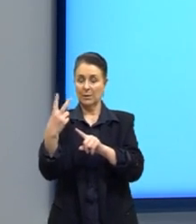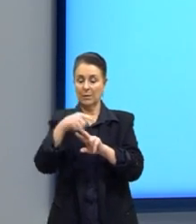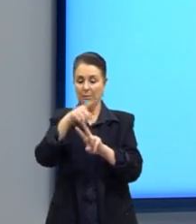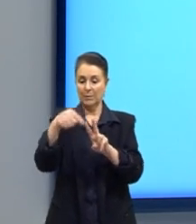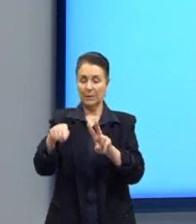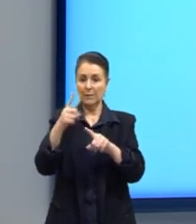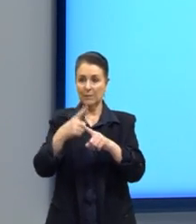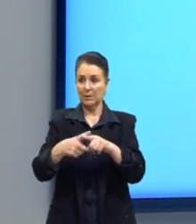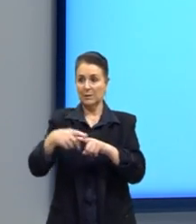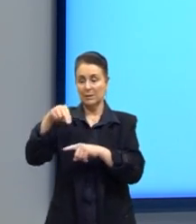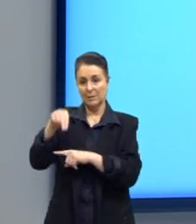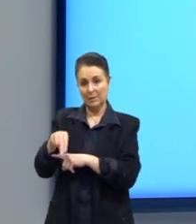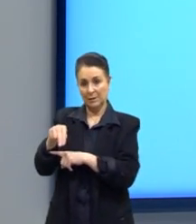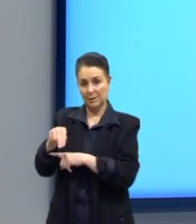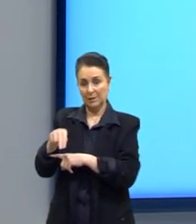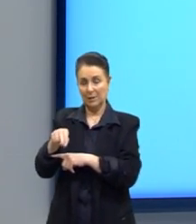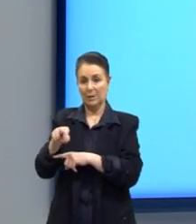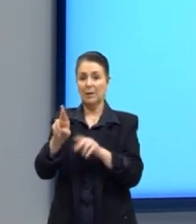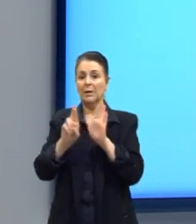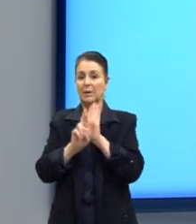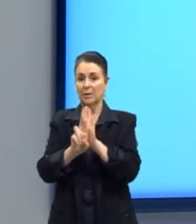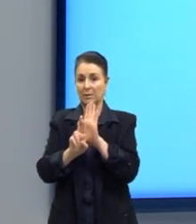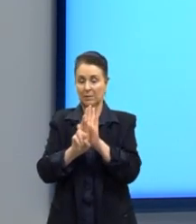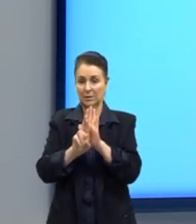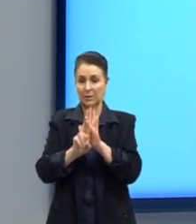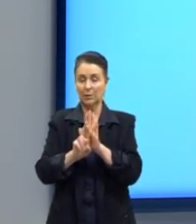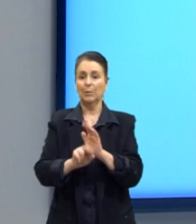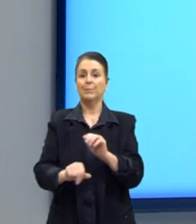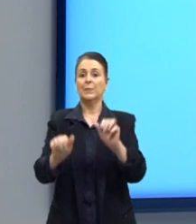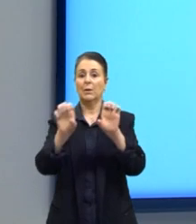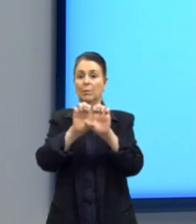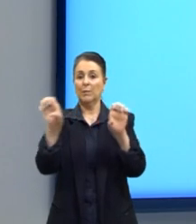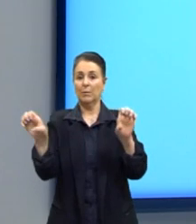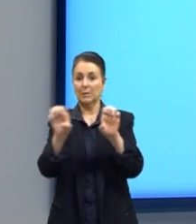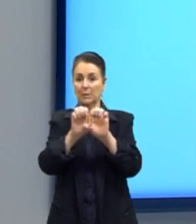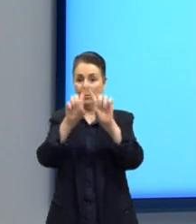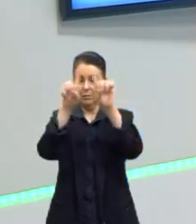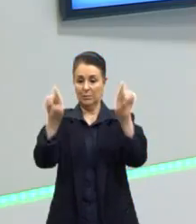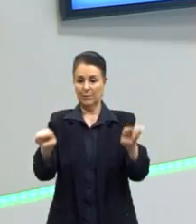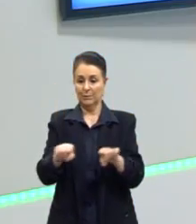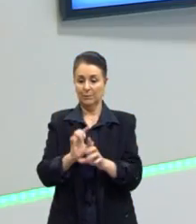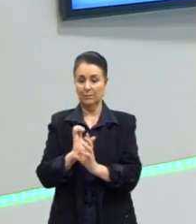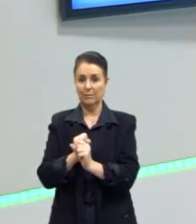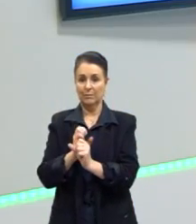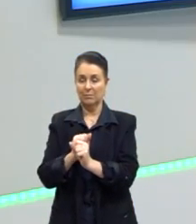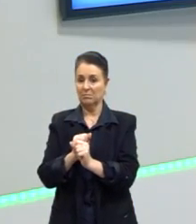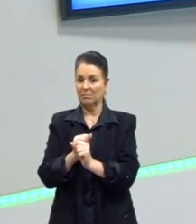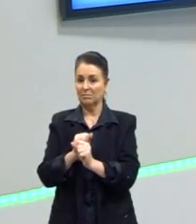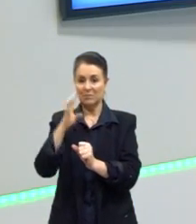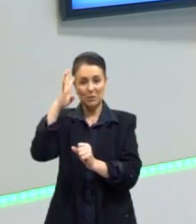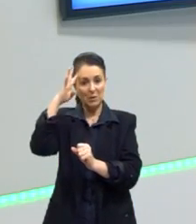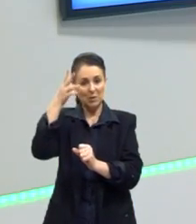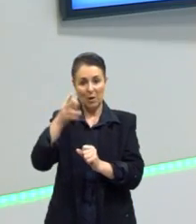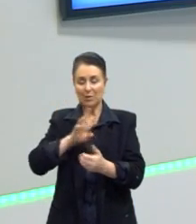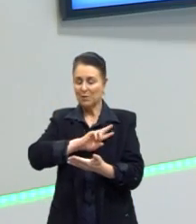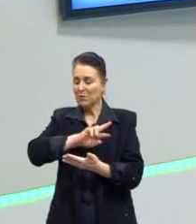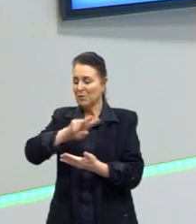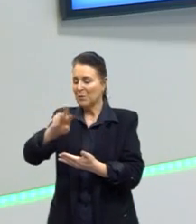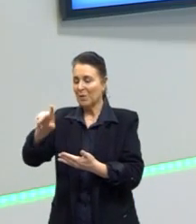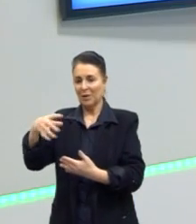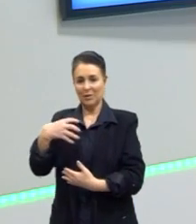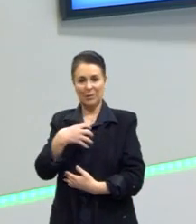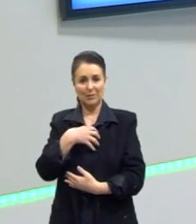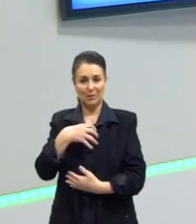representando que em uma equação trigonométrica nós podemos ter infinitas soluções dependendo do caso